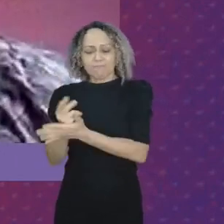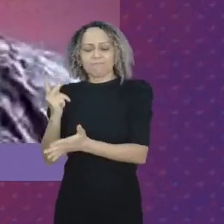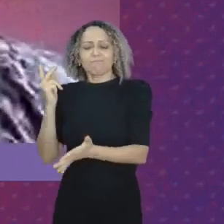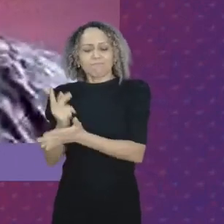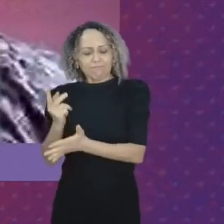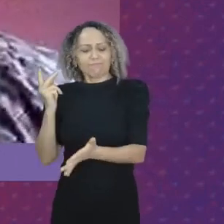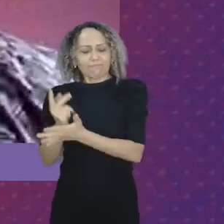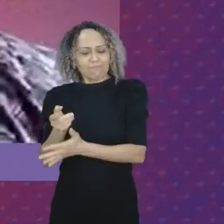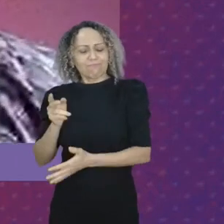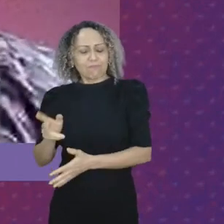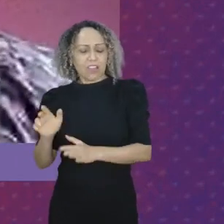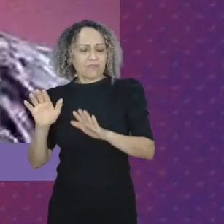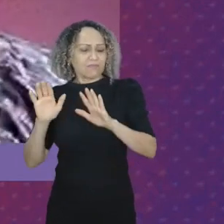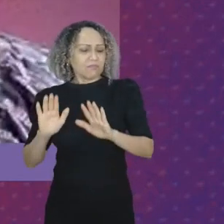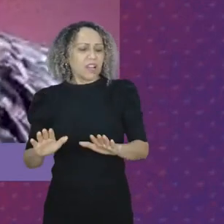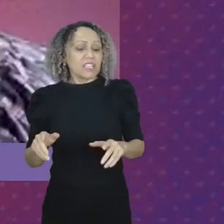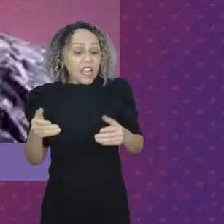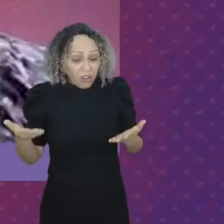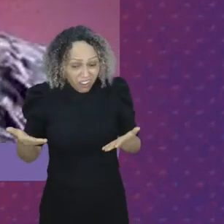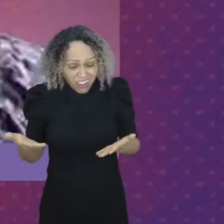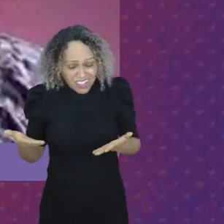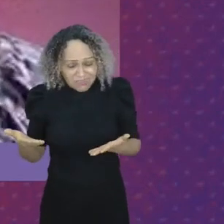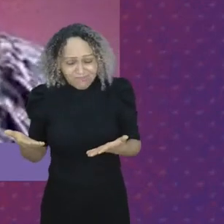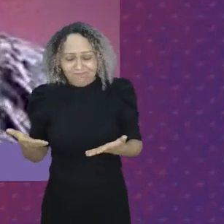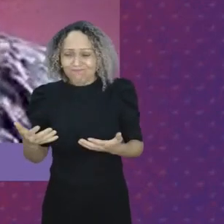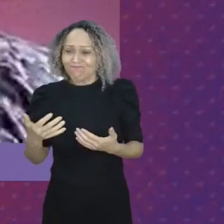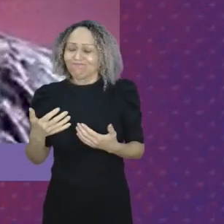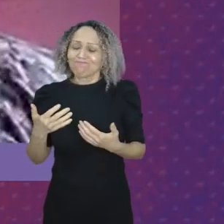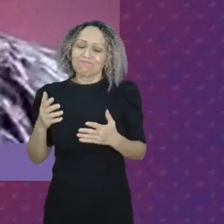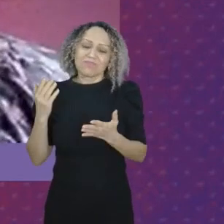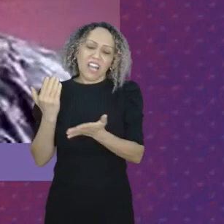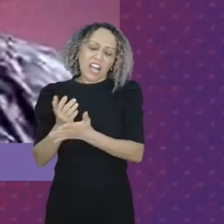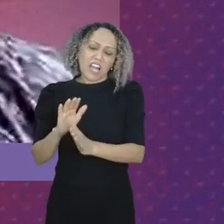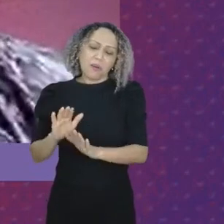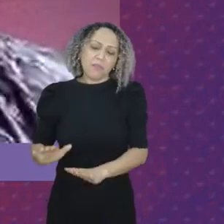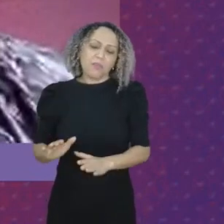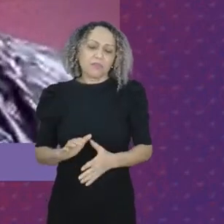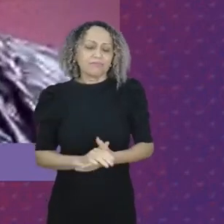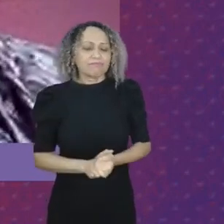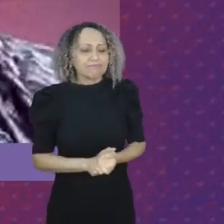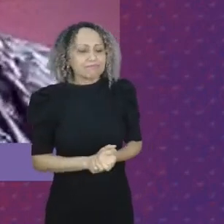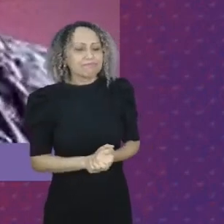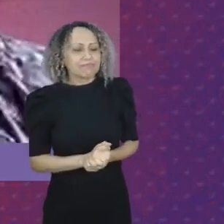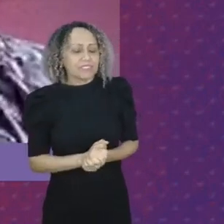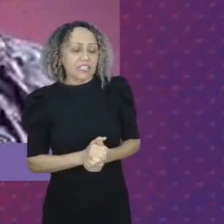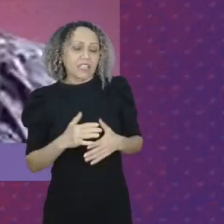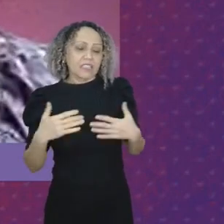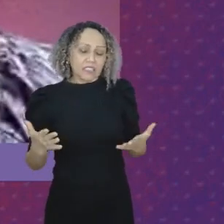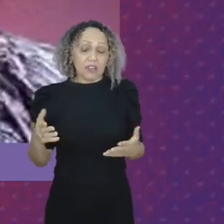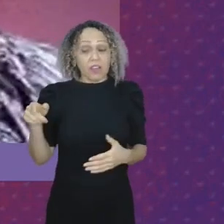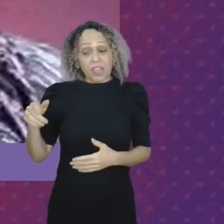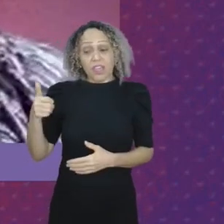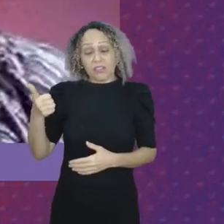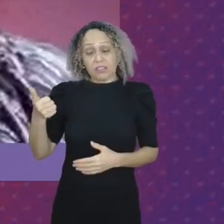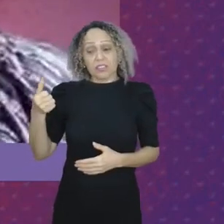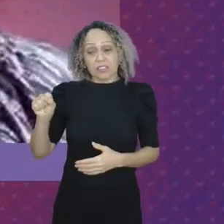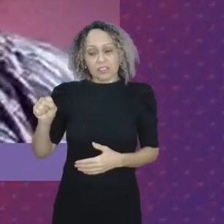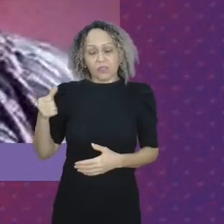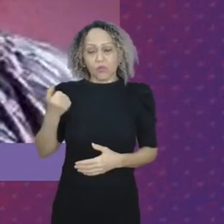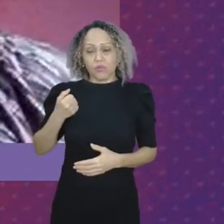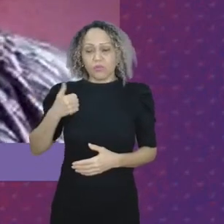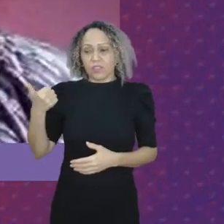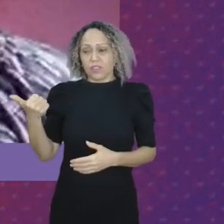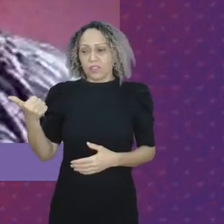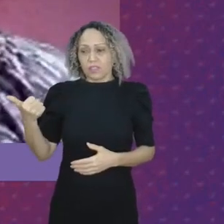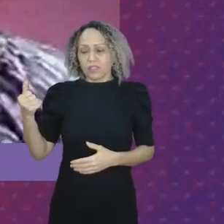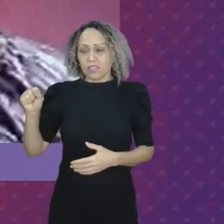as premissas daquilo que a gente pensou enquanto política de Estado para atender as mulheres a partir das suas demandas, mas sim a partir